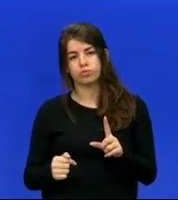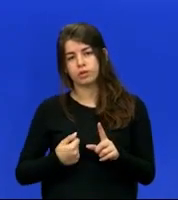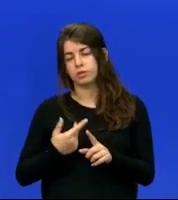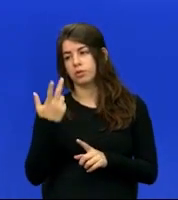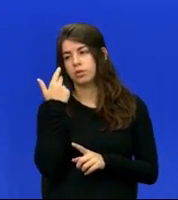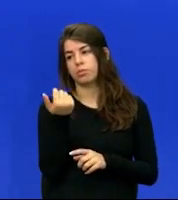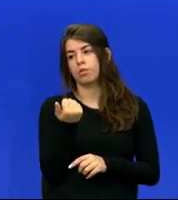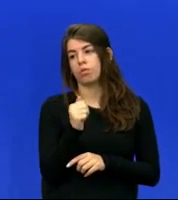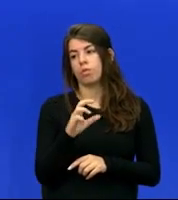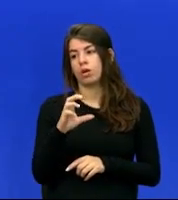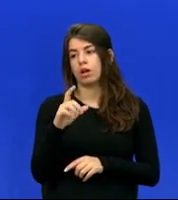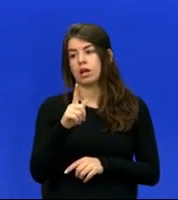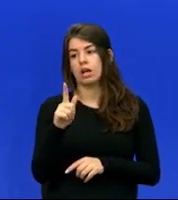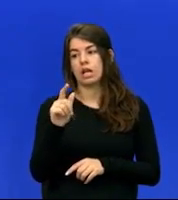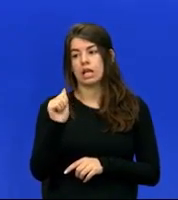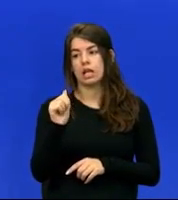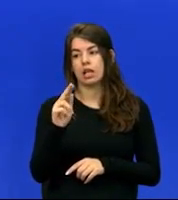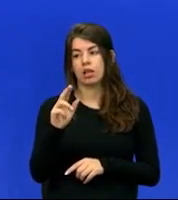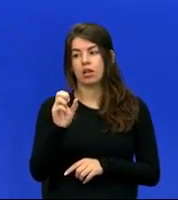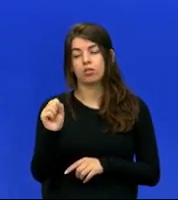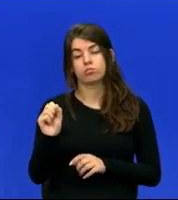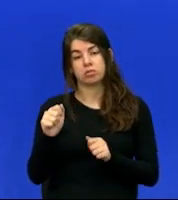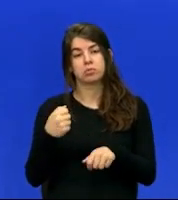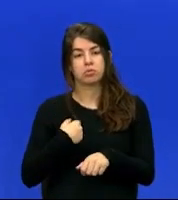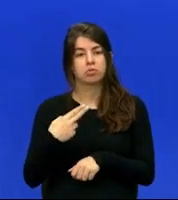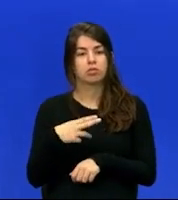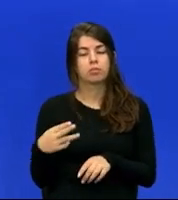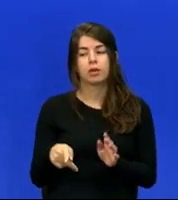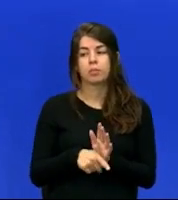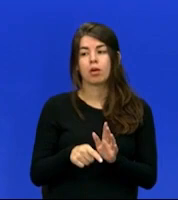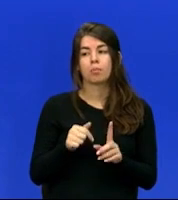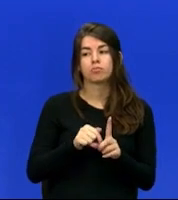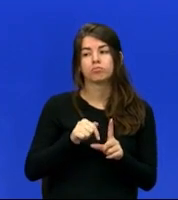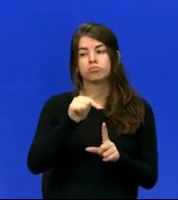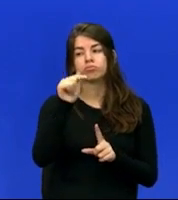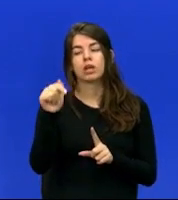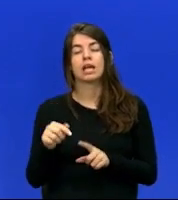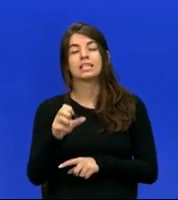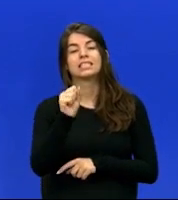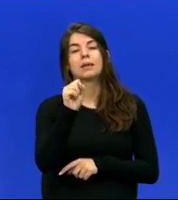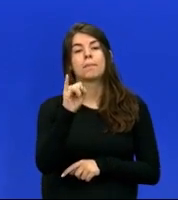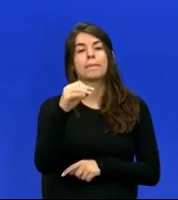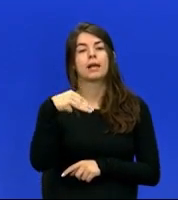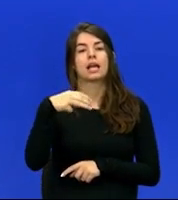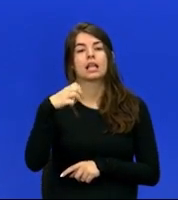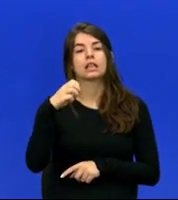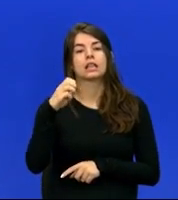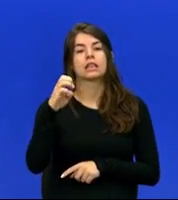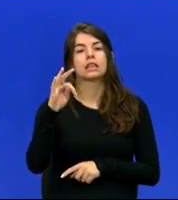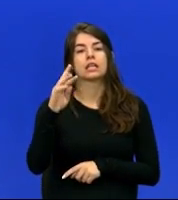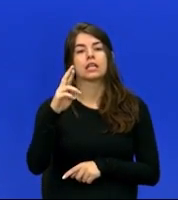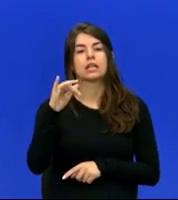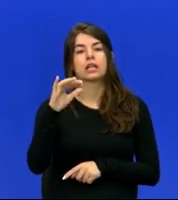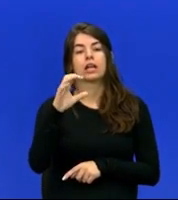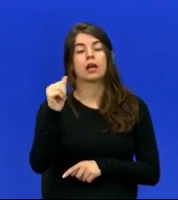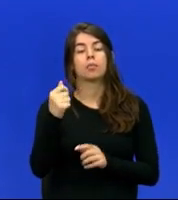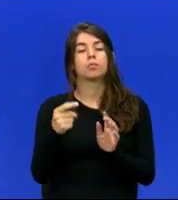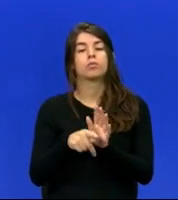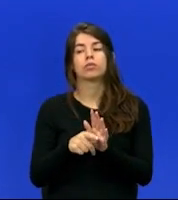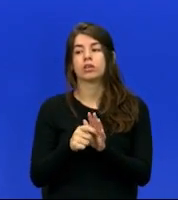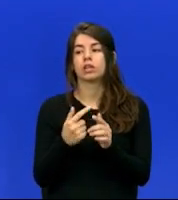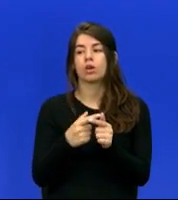Gauss, também denominada, é uma curva simétrica. Por que uma curva simétrica? Porque os dois lados dela são